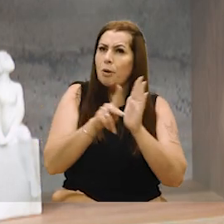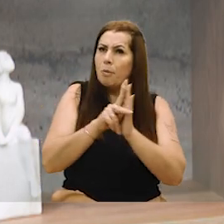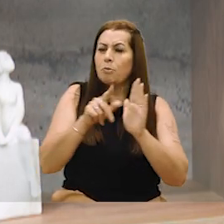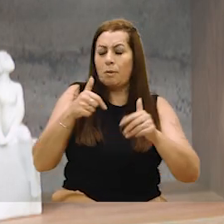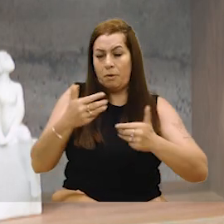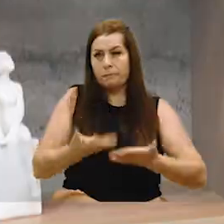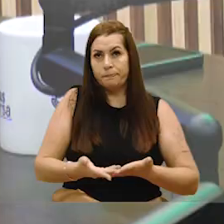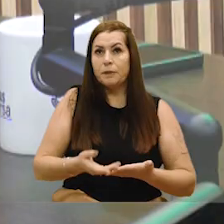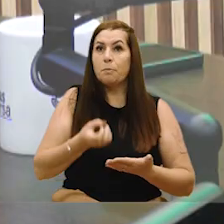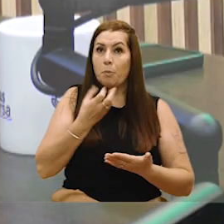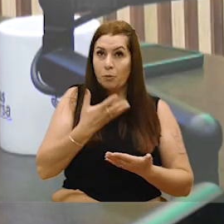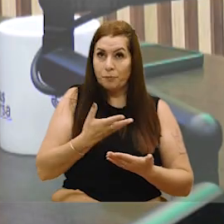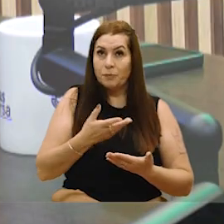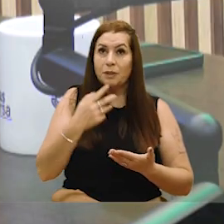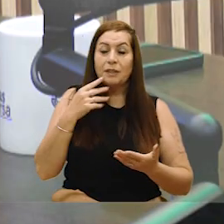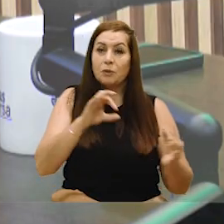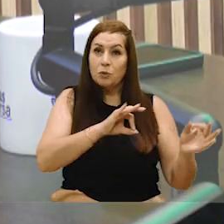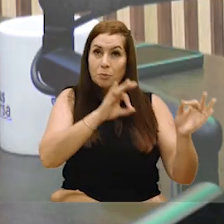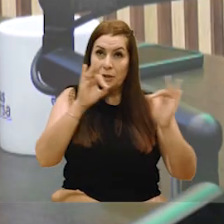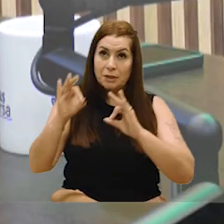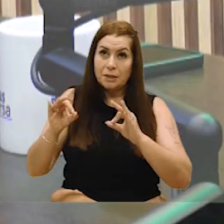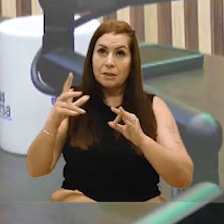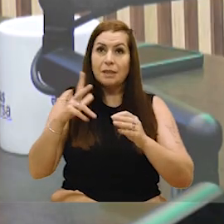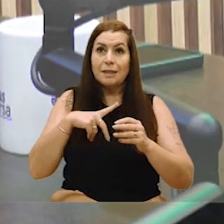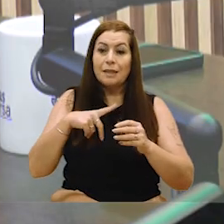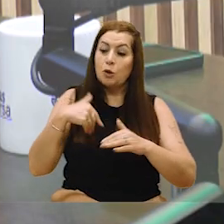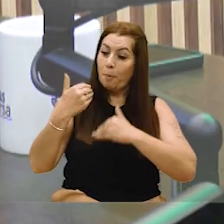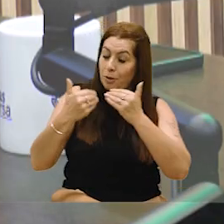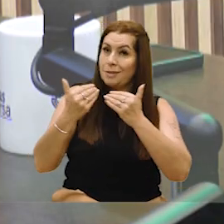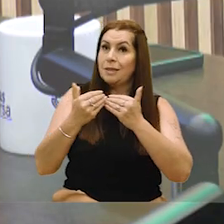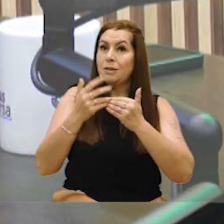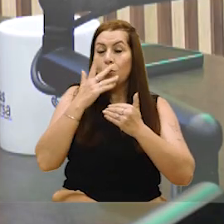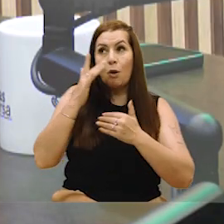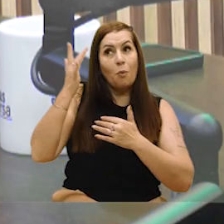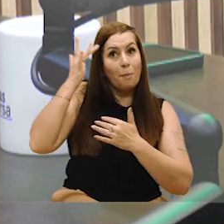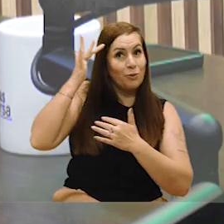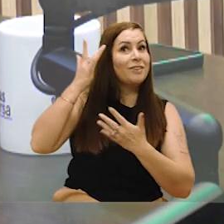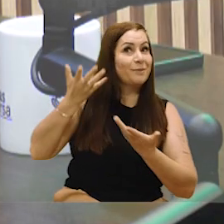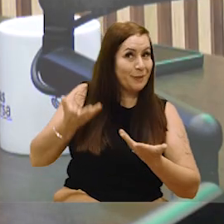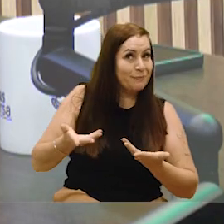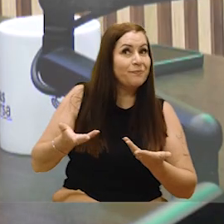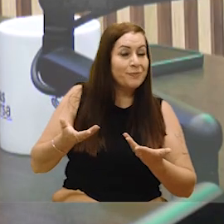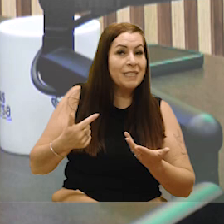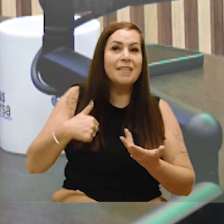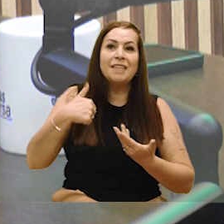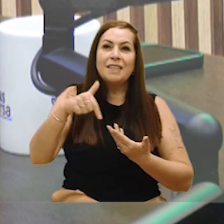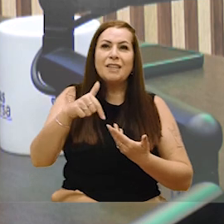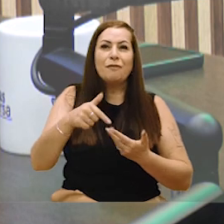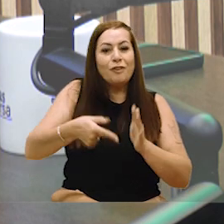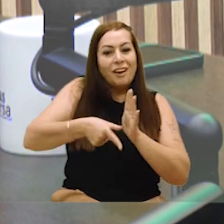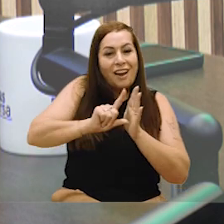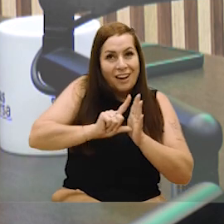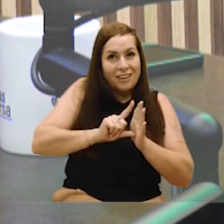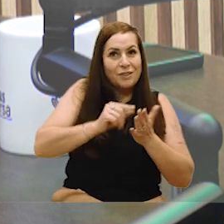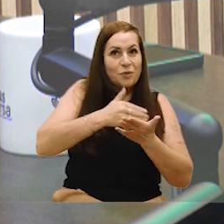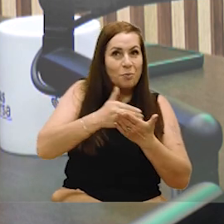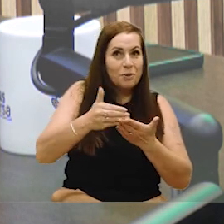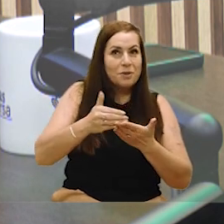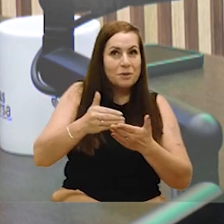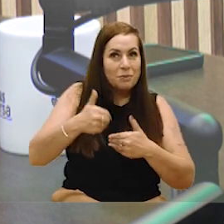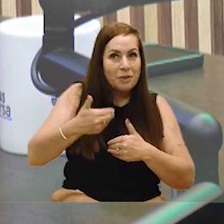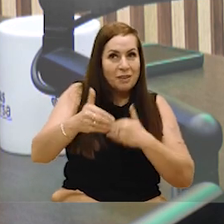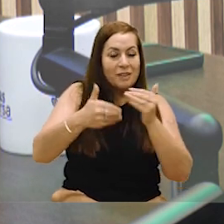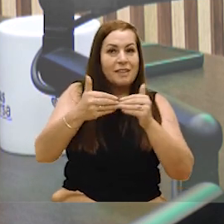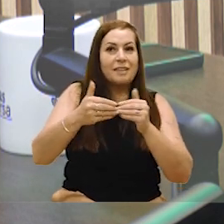atuação. Bom, Fábio, quem está nos acompanhando, a gente passa por um processo de amadurecimento, né? E eu fui precoce desde o início da minha